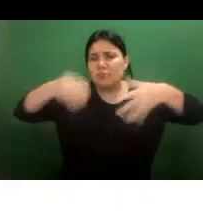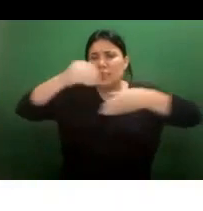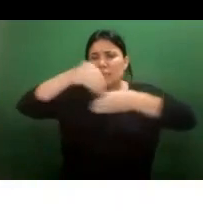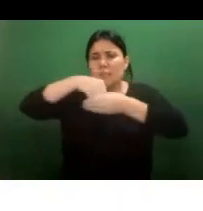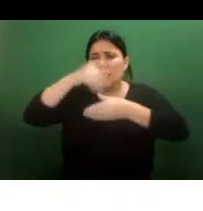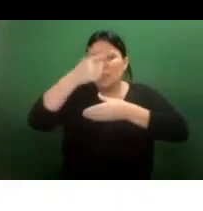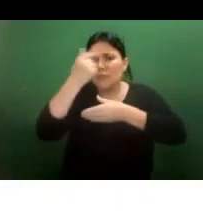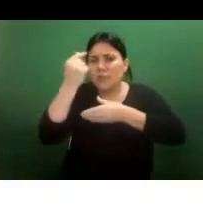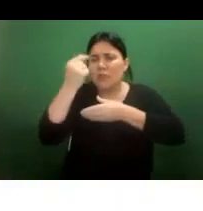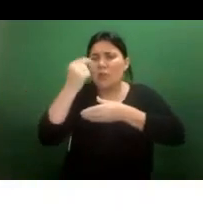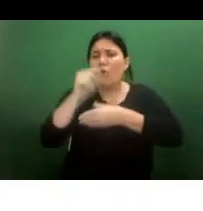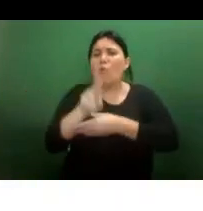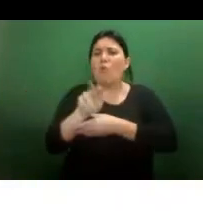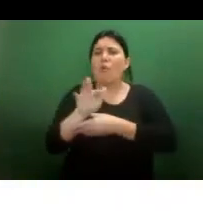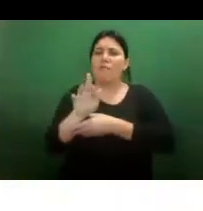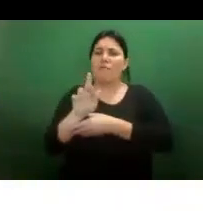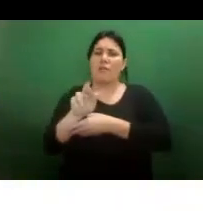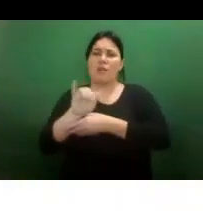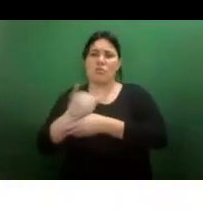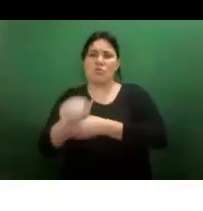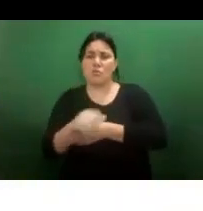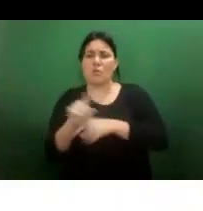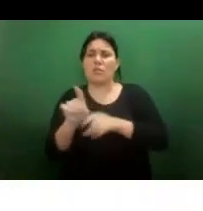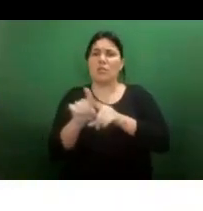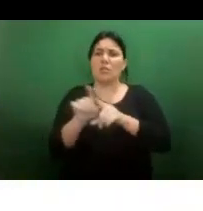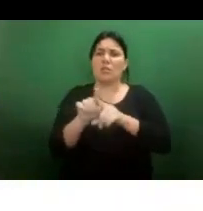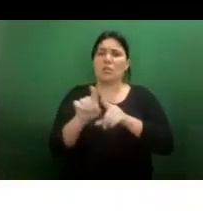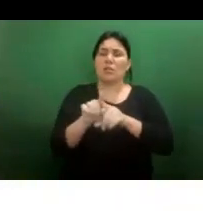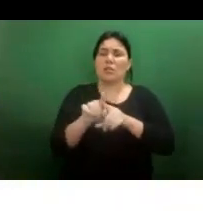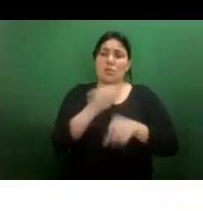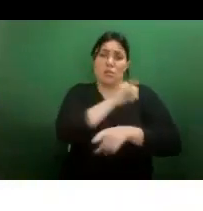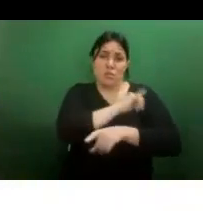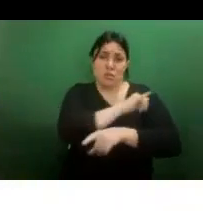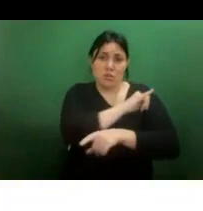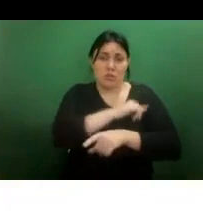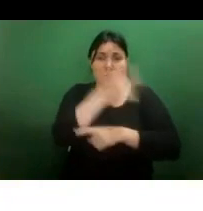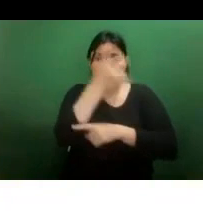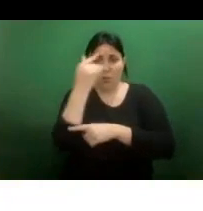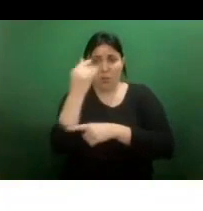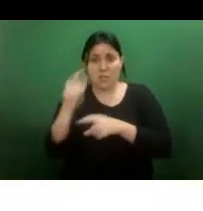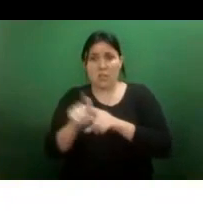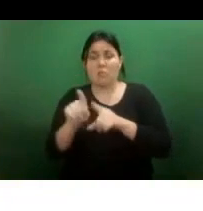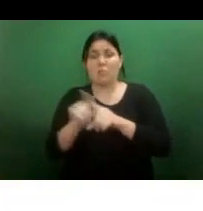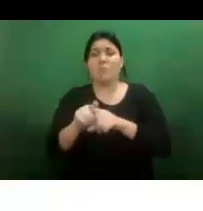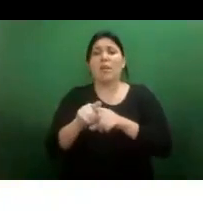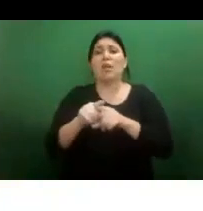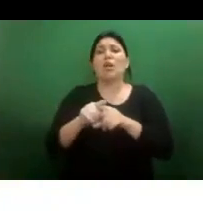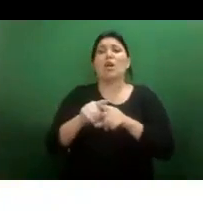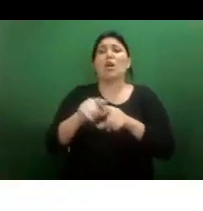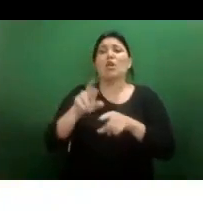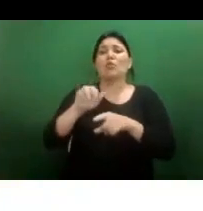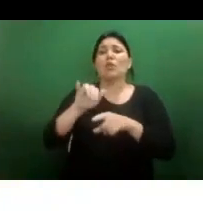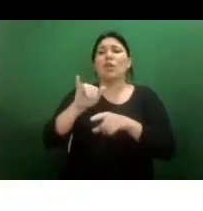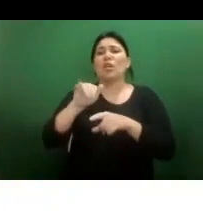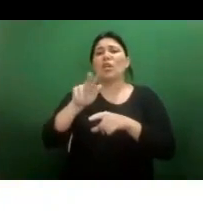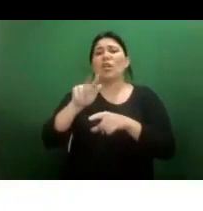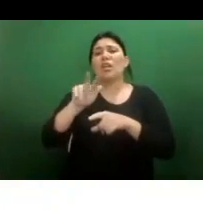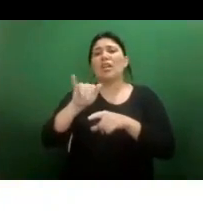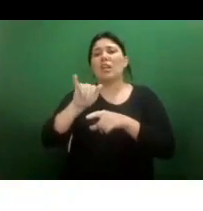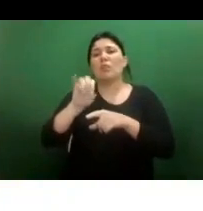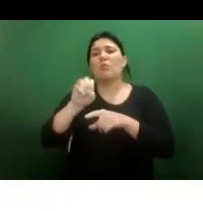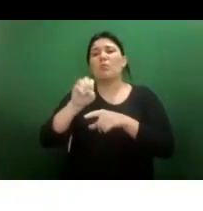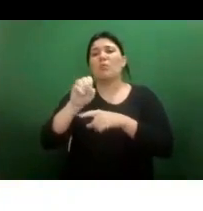pela UFRJ, Universidade Federal do Rio de Janeiro, Universidade Federal do Rio Grande do Norte, Universidade Federal do Rio Grande